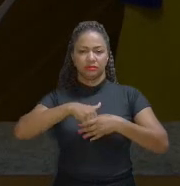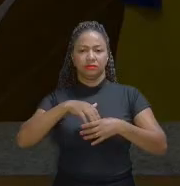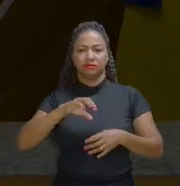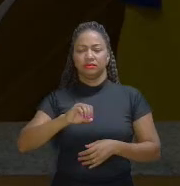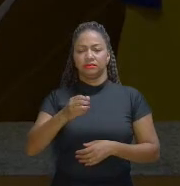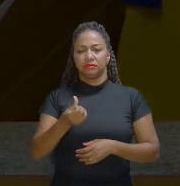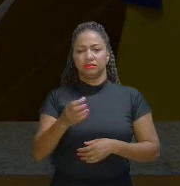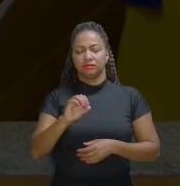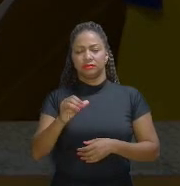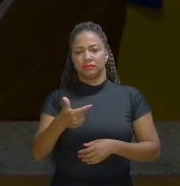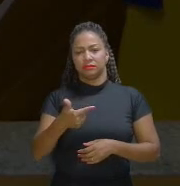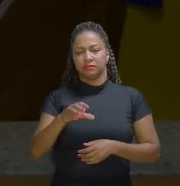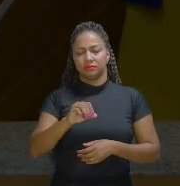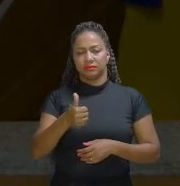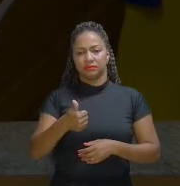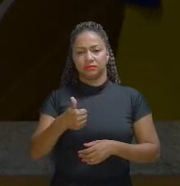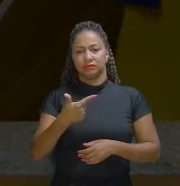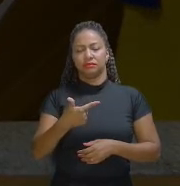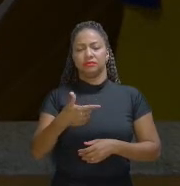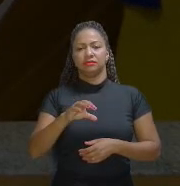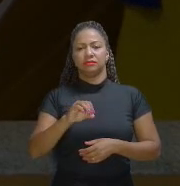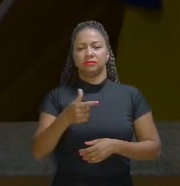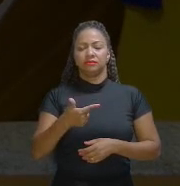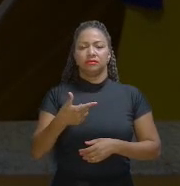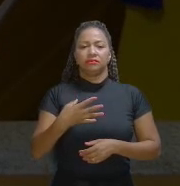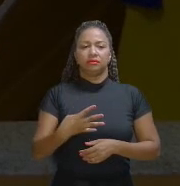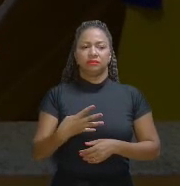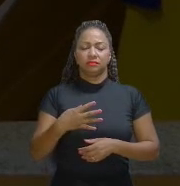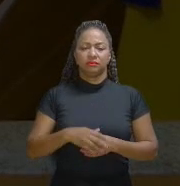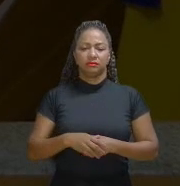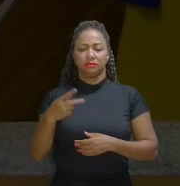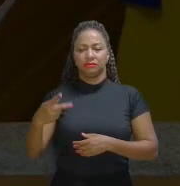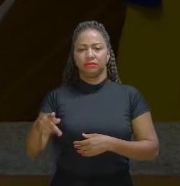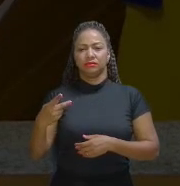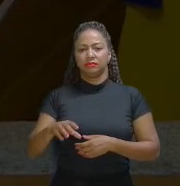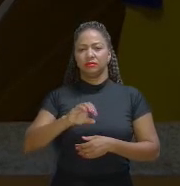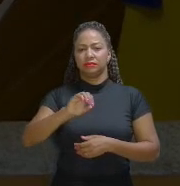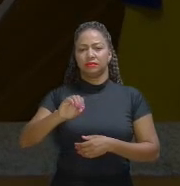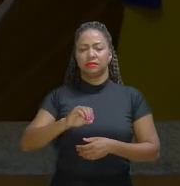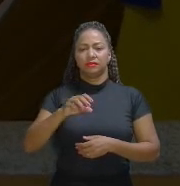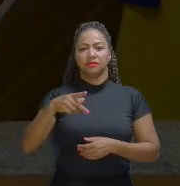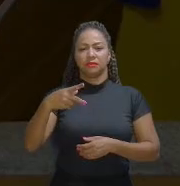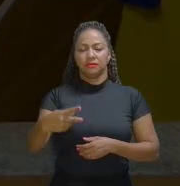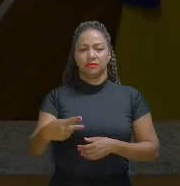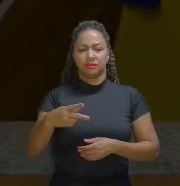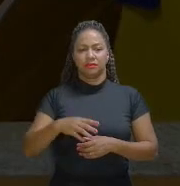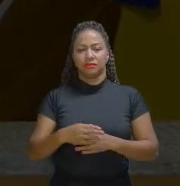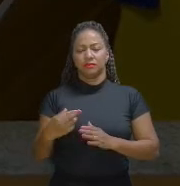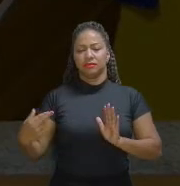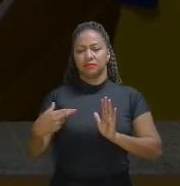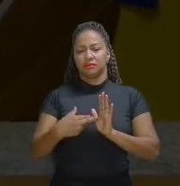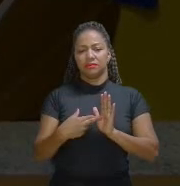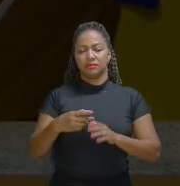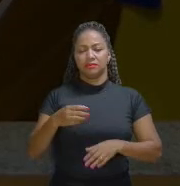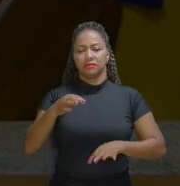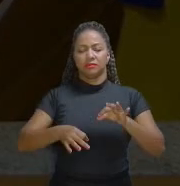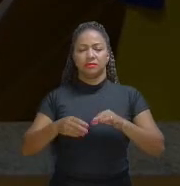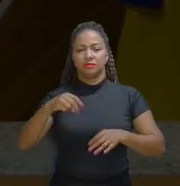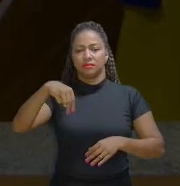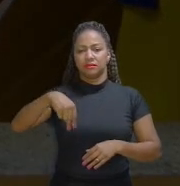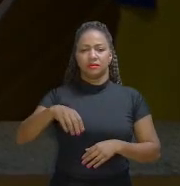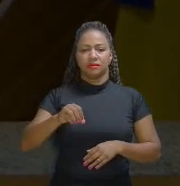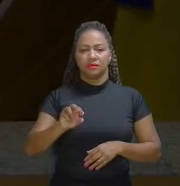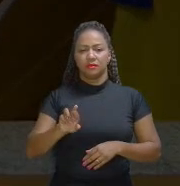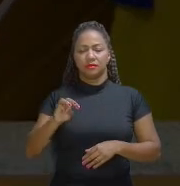desembargador Carmo Antônio. 0600-301, de 2004. A origem é o IAPOC, relator é o juiz Normandes